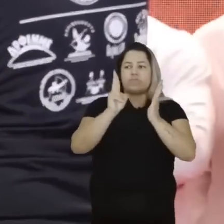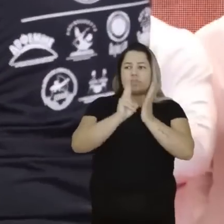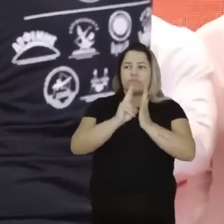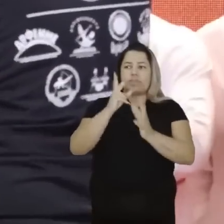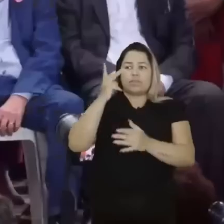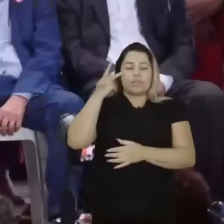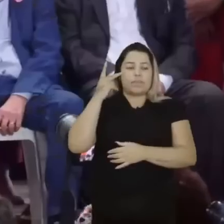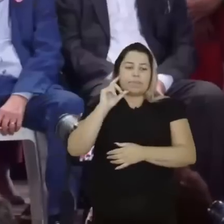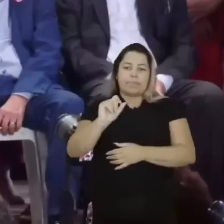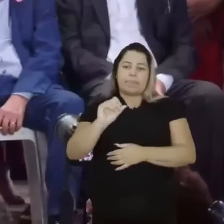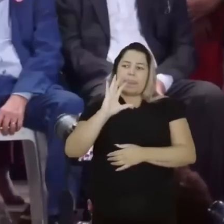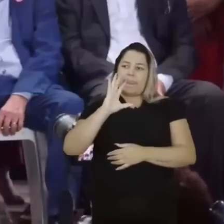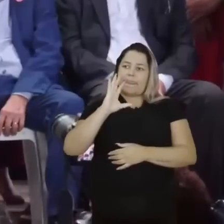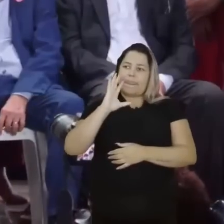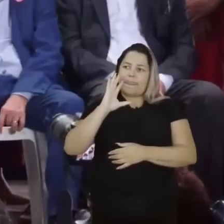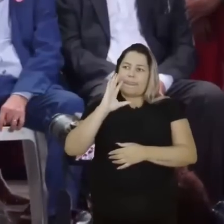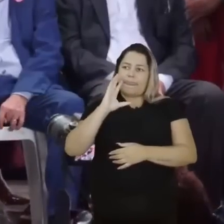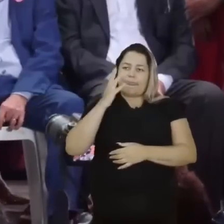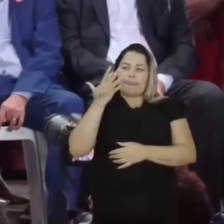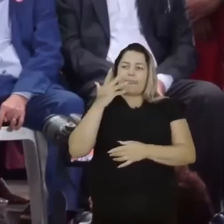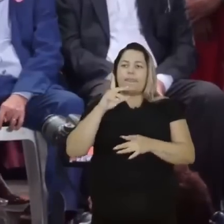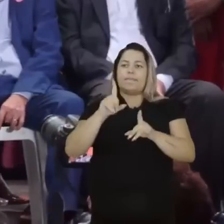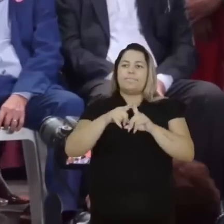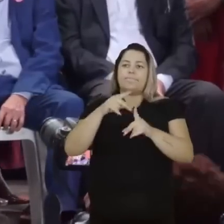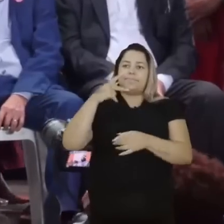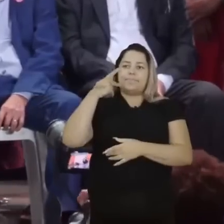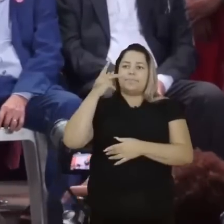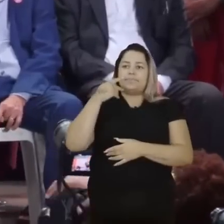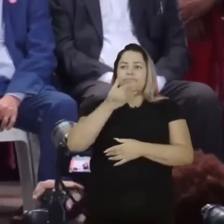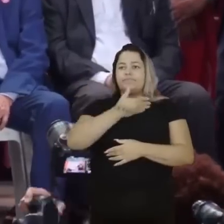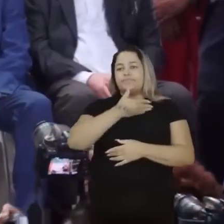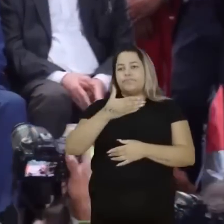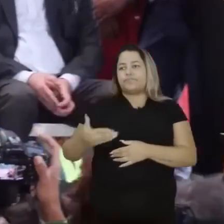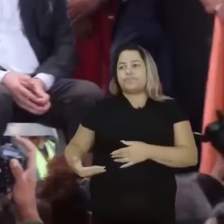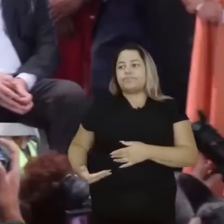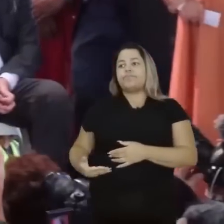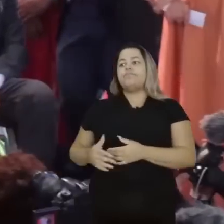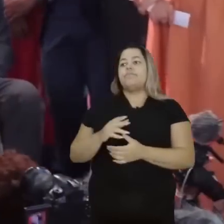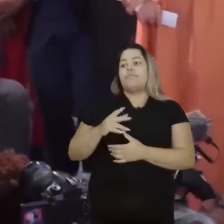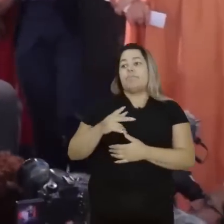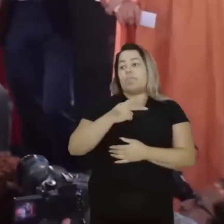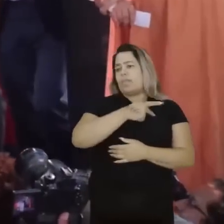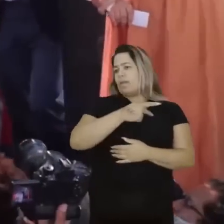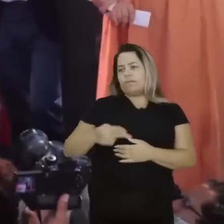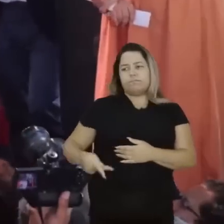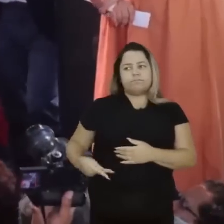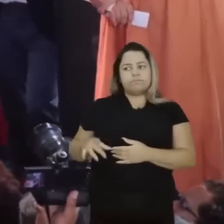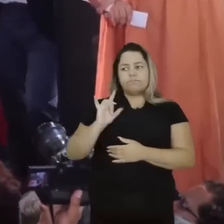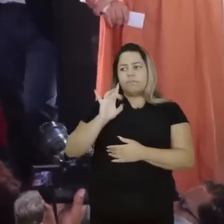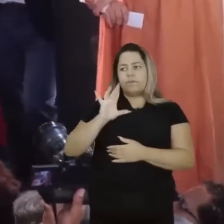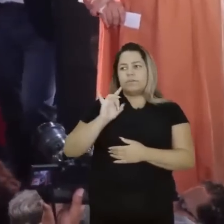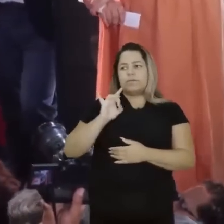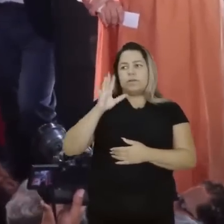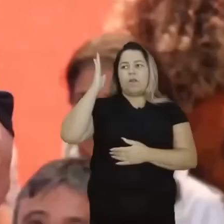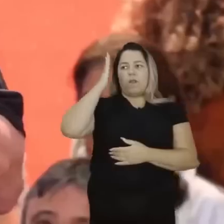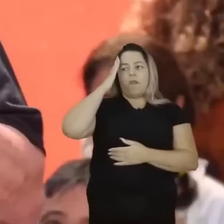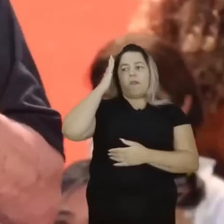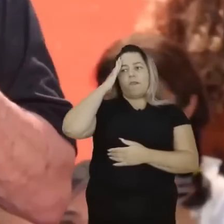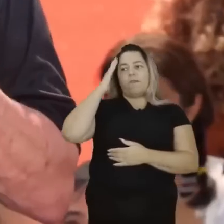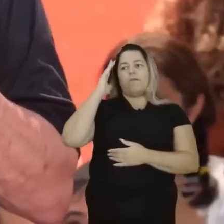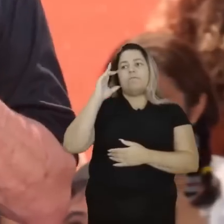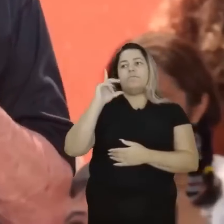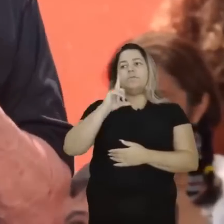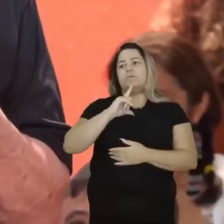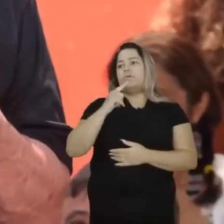que a gente decidisse política pública. Porque um presidente da República não só não sabe, como não tem